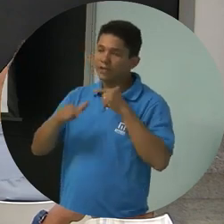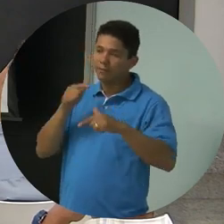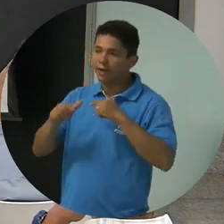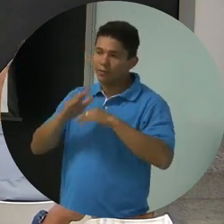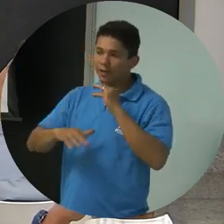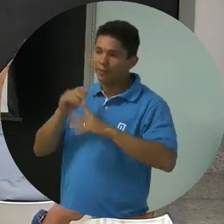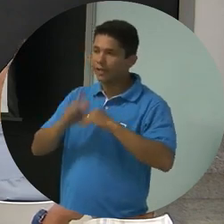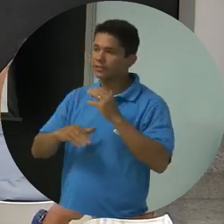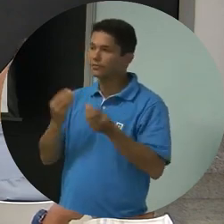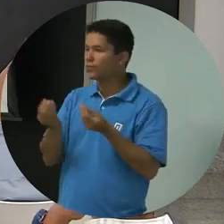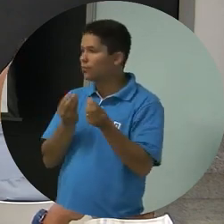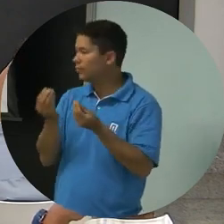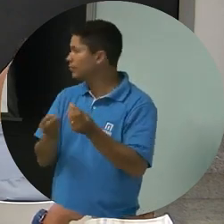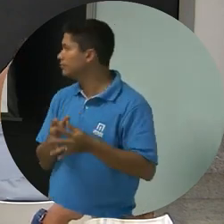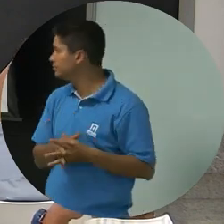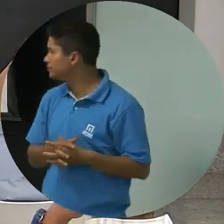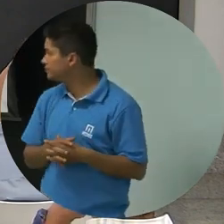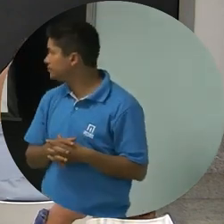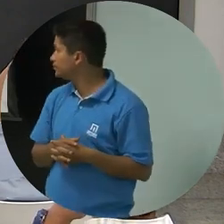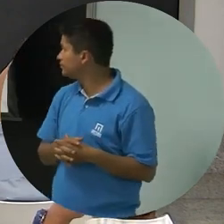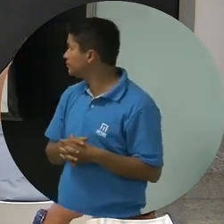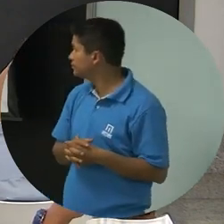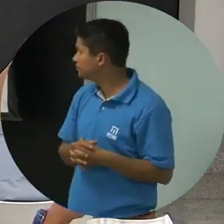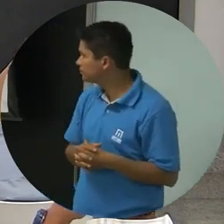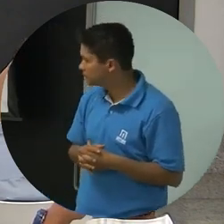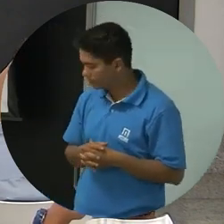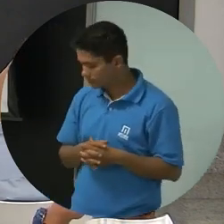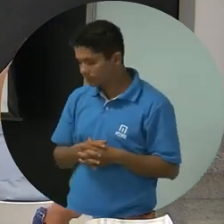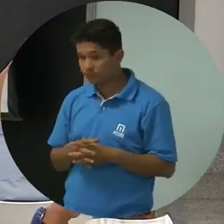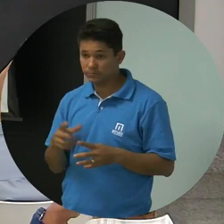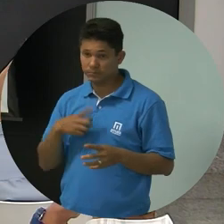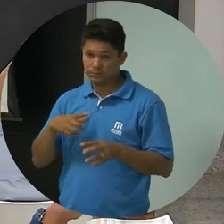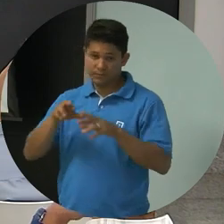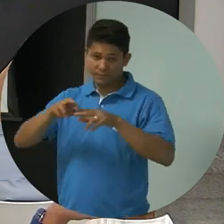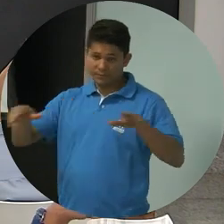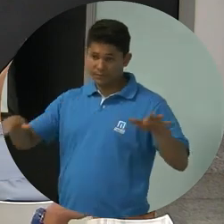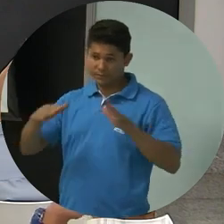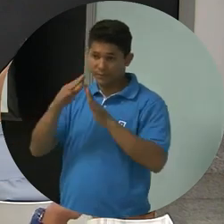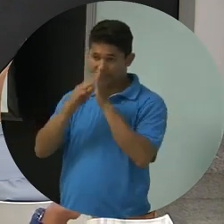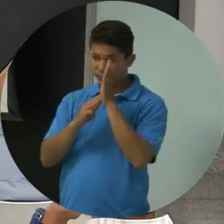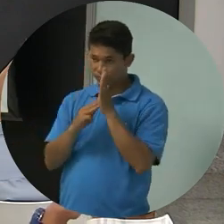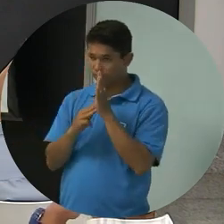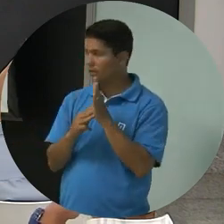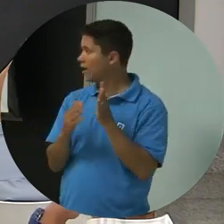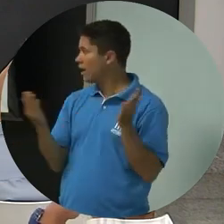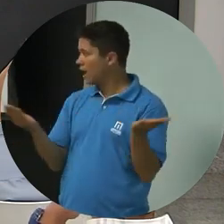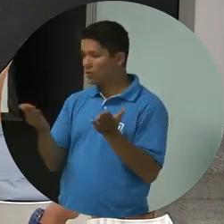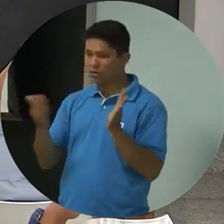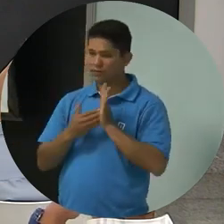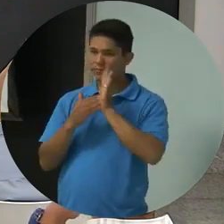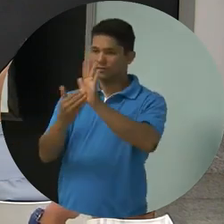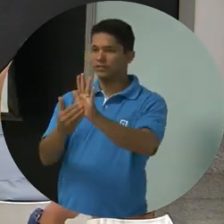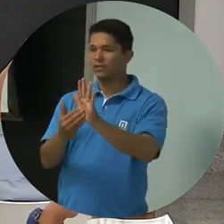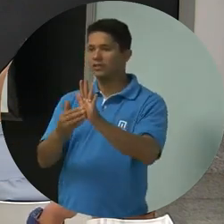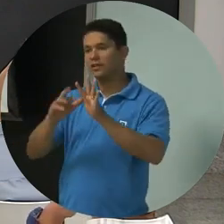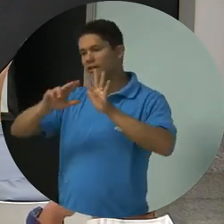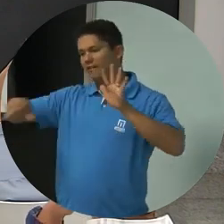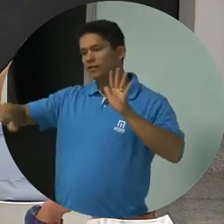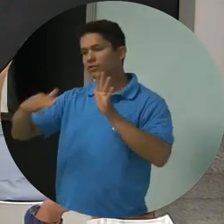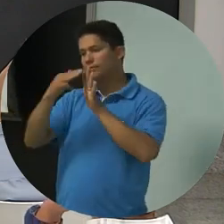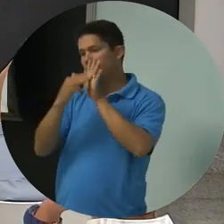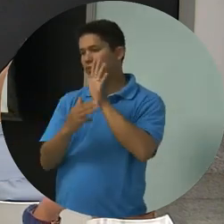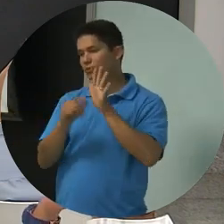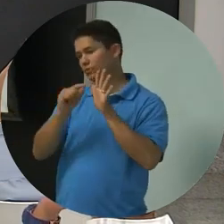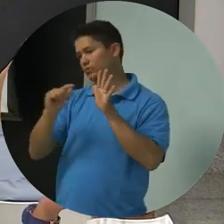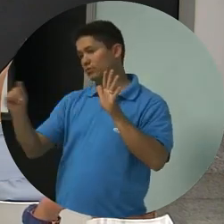pode aplicar isso daí na prática? Nós temos diversos métodos. A gente vai apresentar aqui para vocês agora, primeiramente,